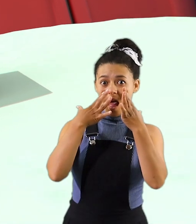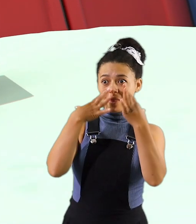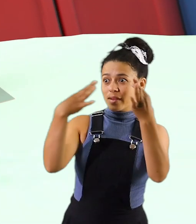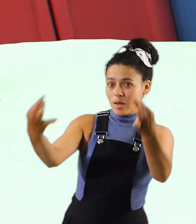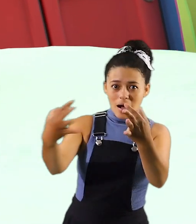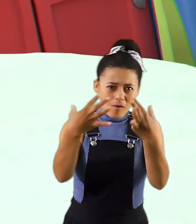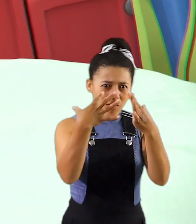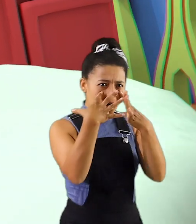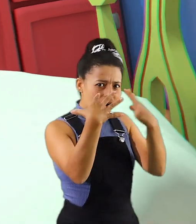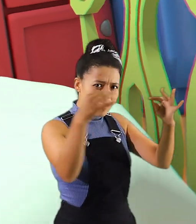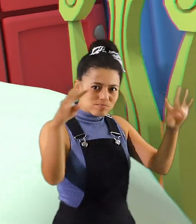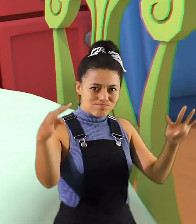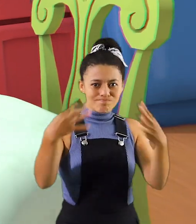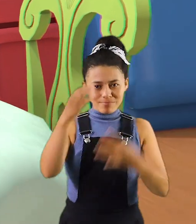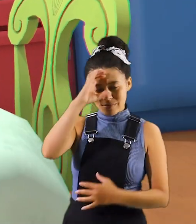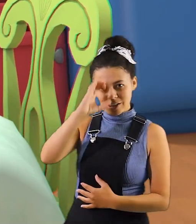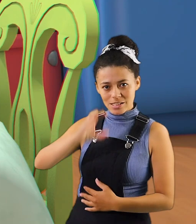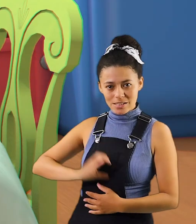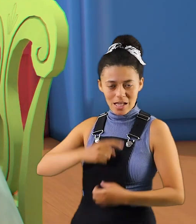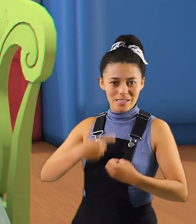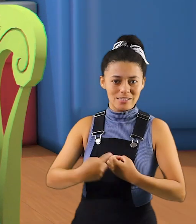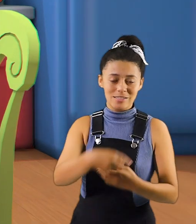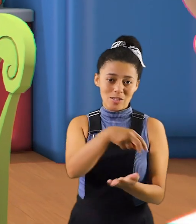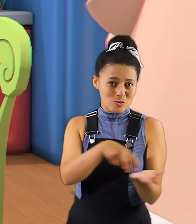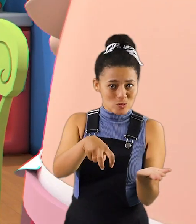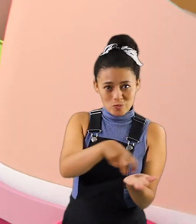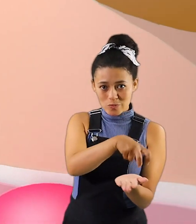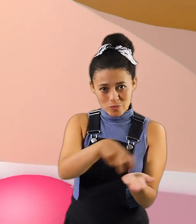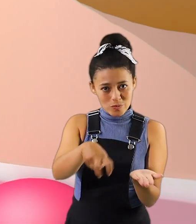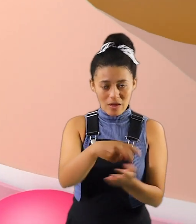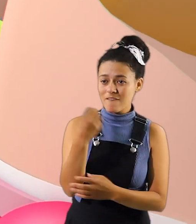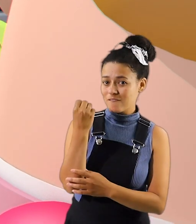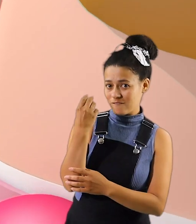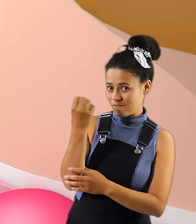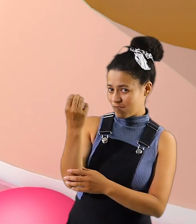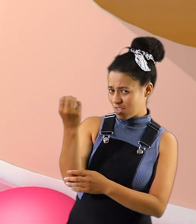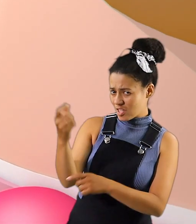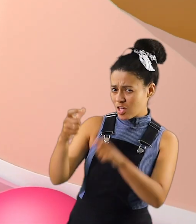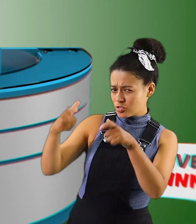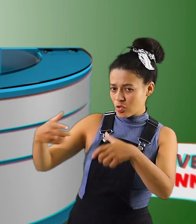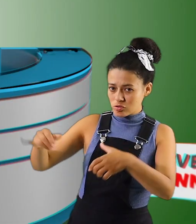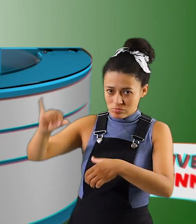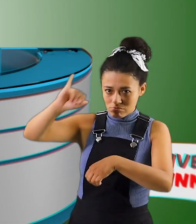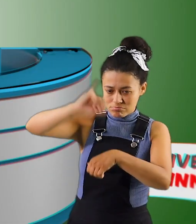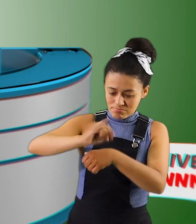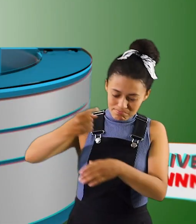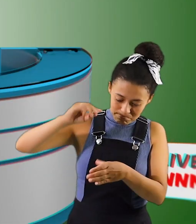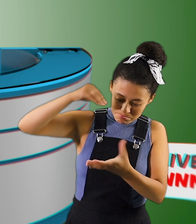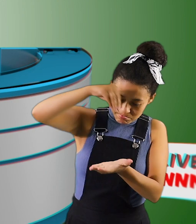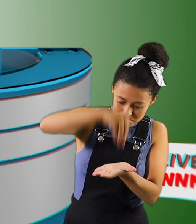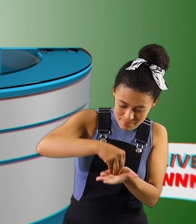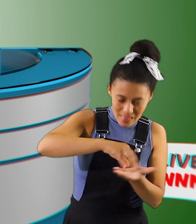Atenção, atenção, cidadãos de Roller Peps. A viagem para o centro da Terra será